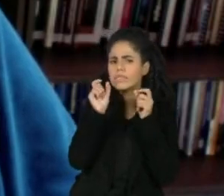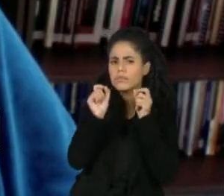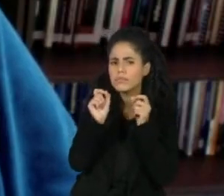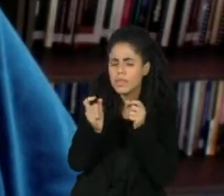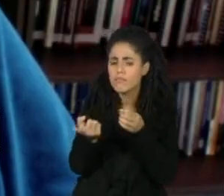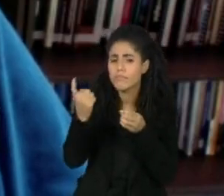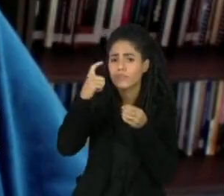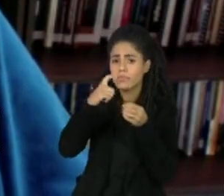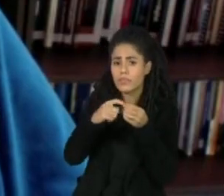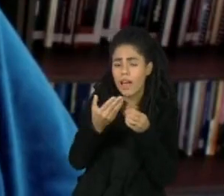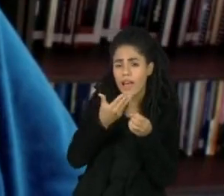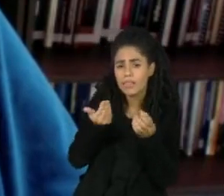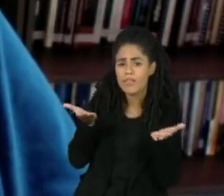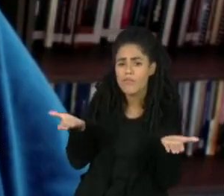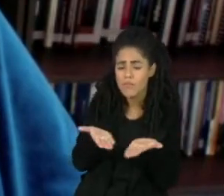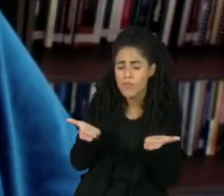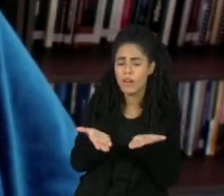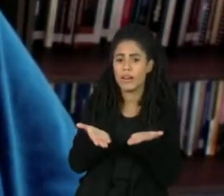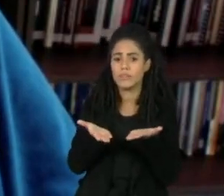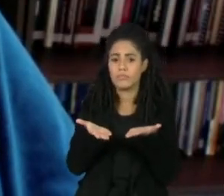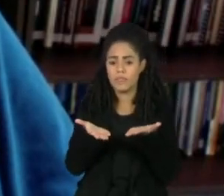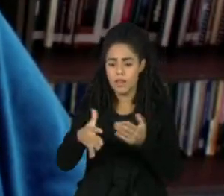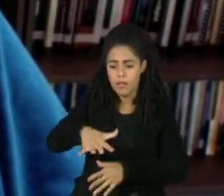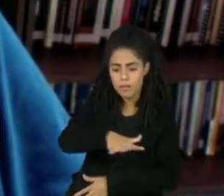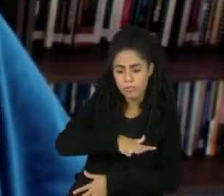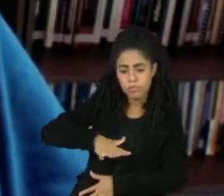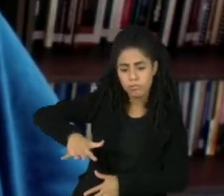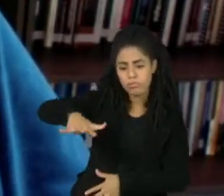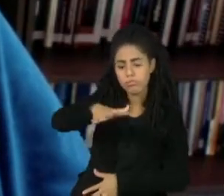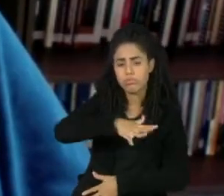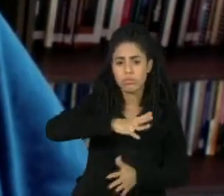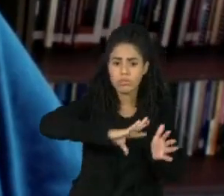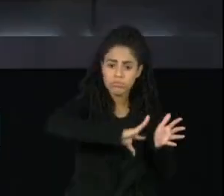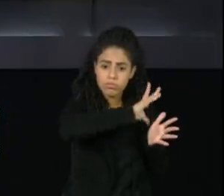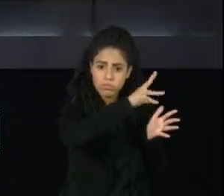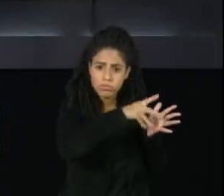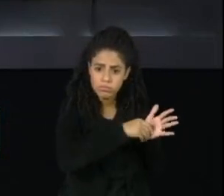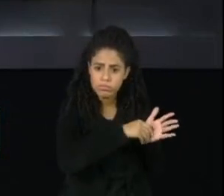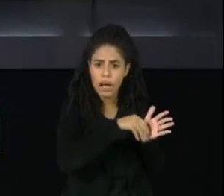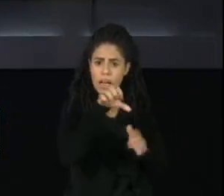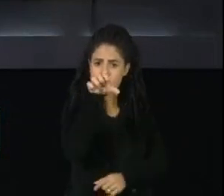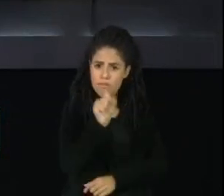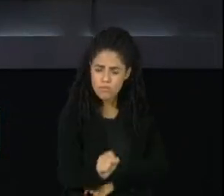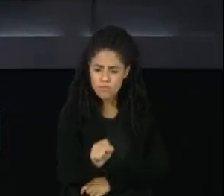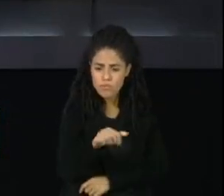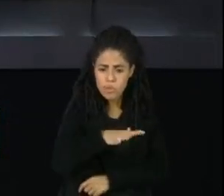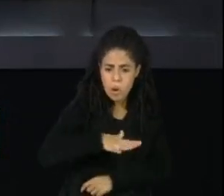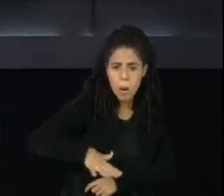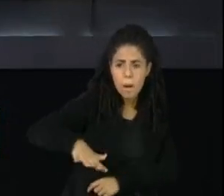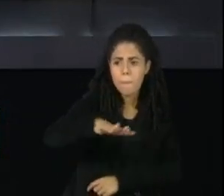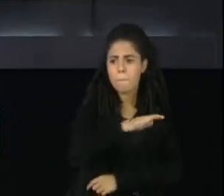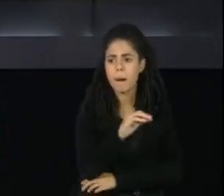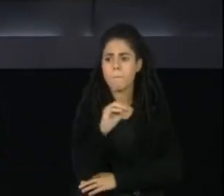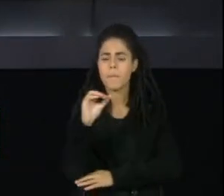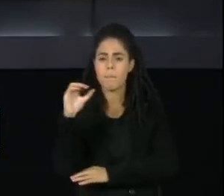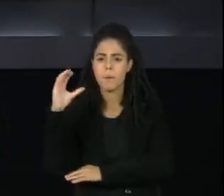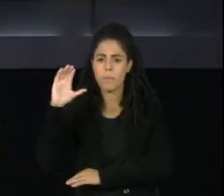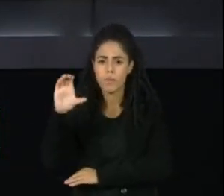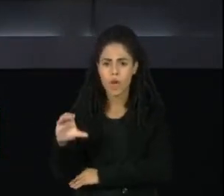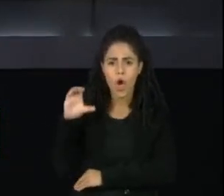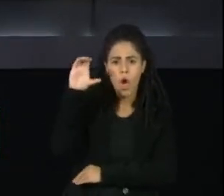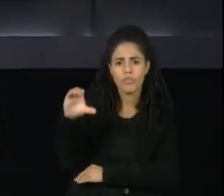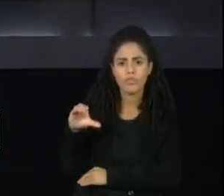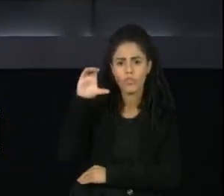principalmente numa extensa área no sul da Amazônia, que vai lá desde os Andes, Amazônia no Peru, na Bolívia, Acre,